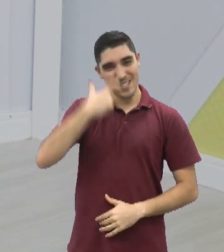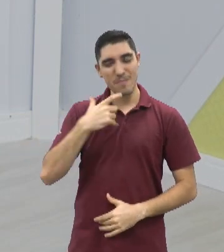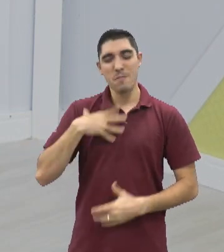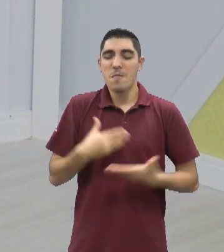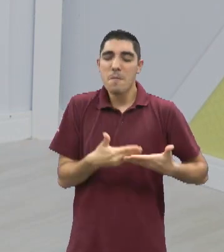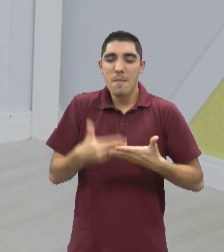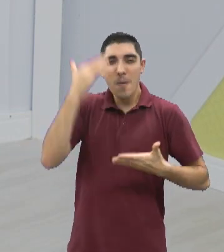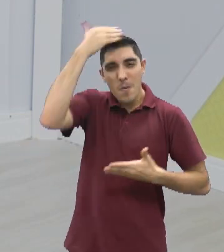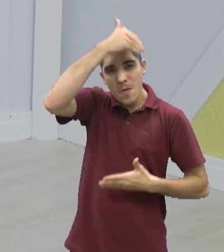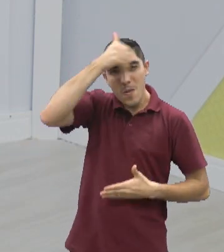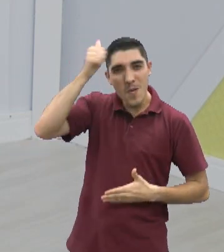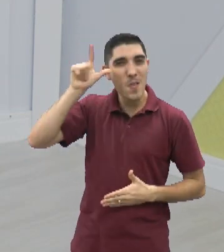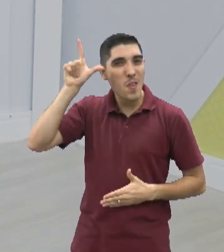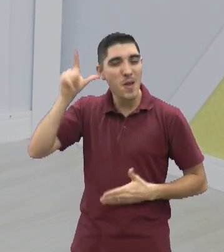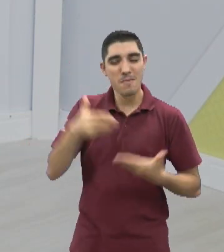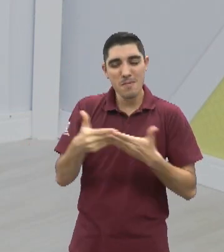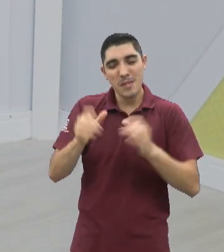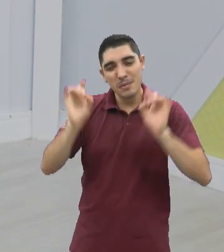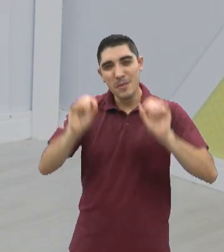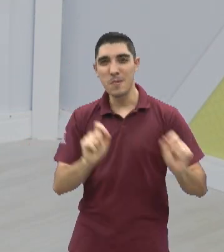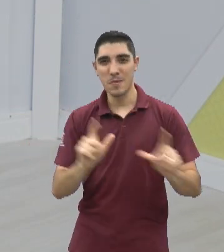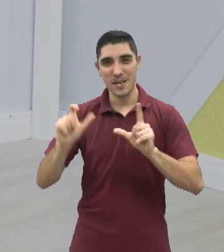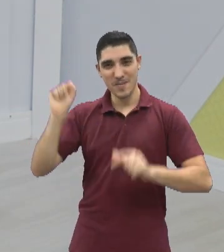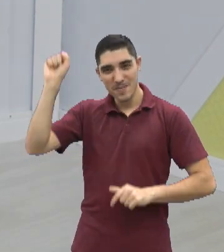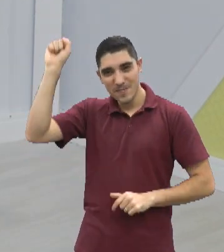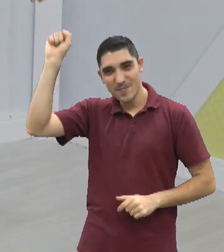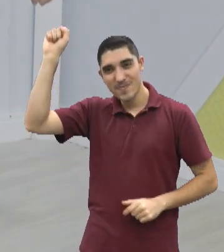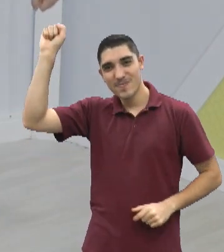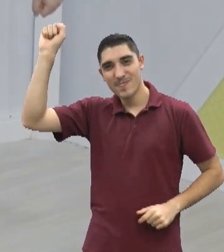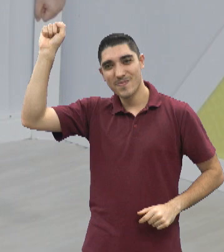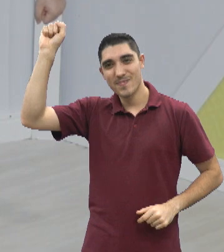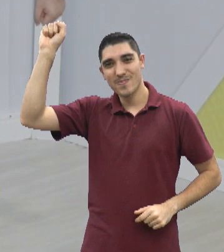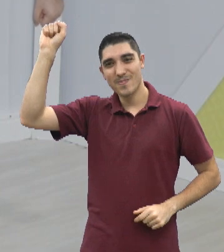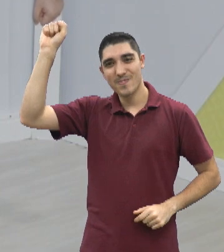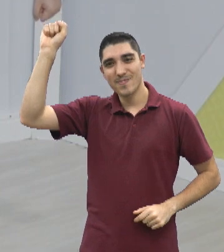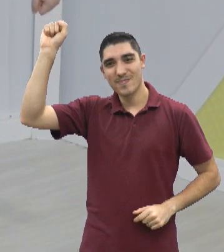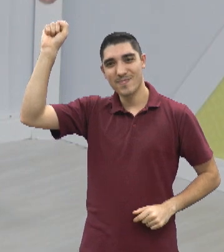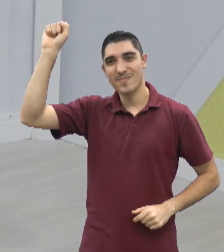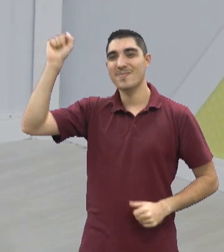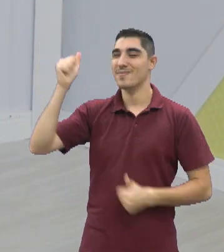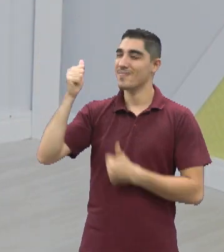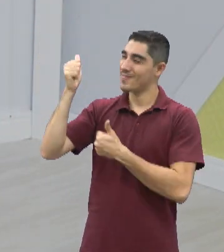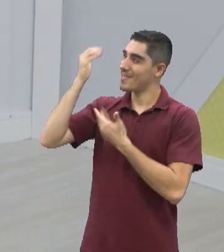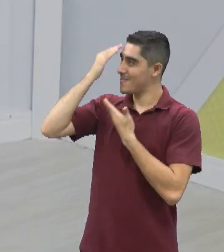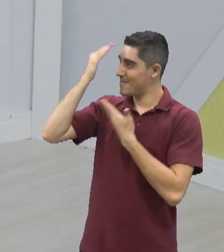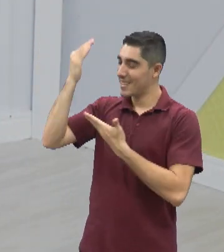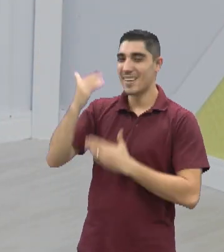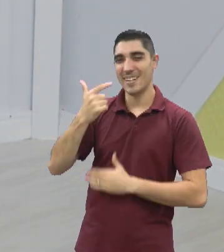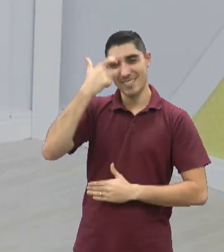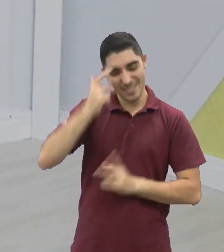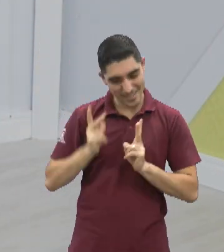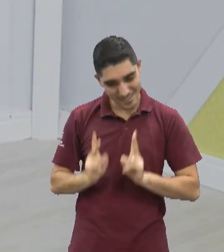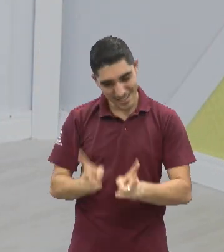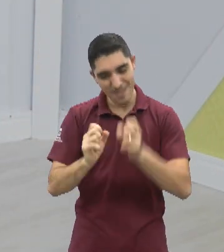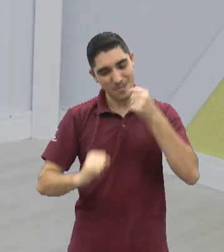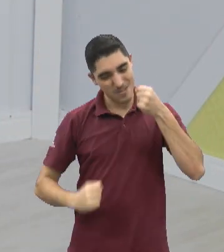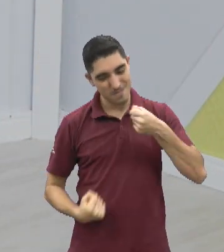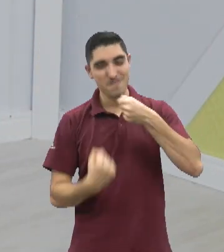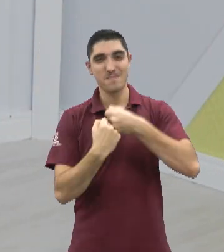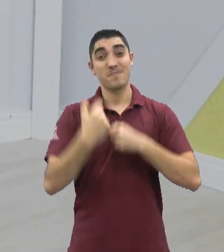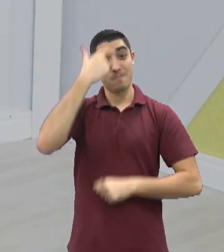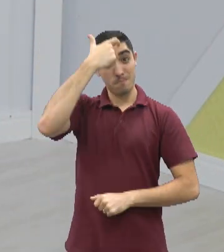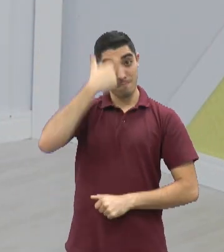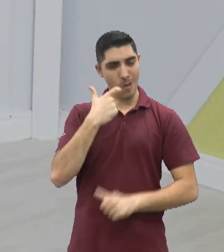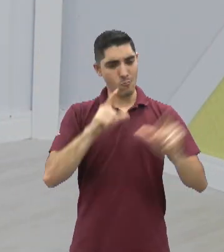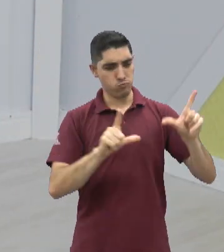do Lorenzo. Lorenzo, que é o mascotinho do nosso Hora do Esporte. Luizão, seja muito bem-vindo. Aê, o nosso soquinho maroto, o Luizão, que